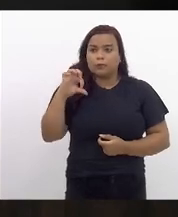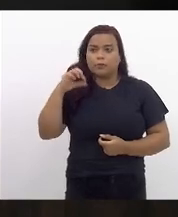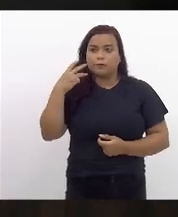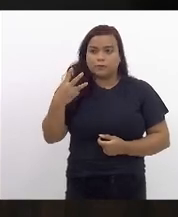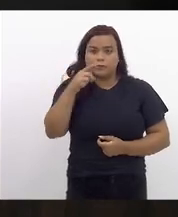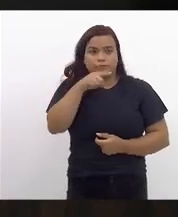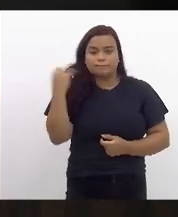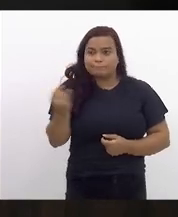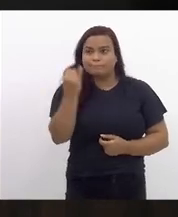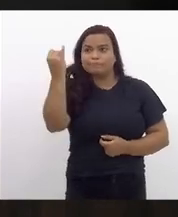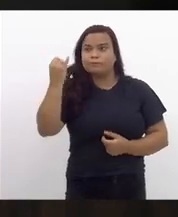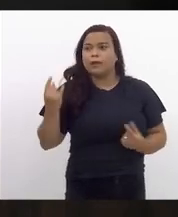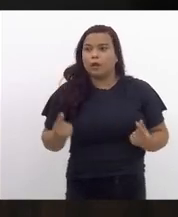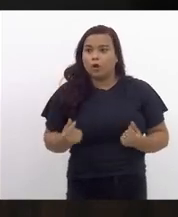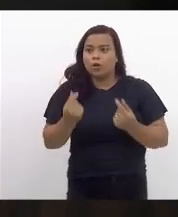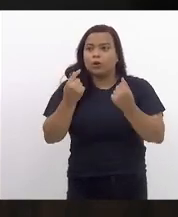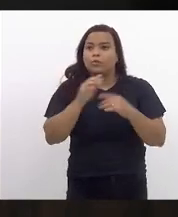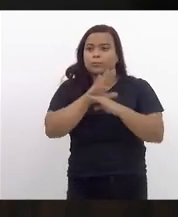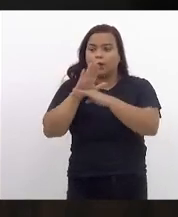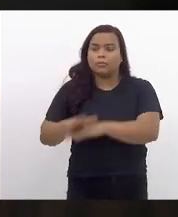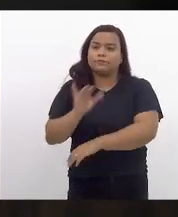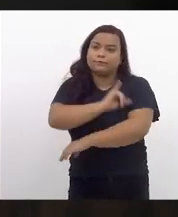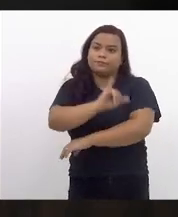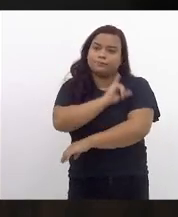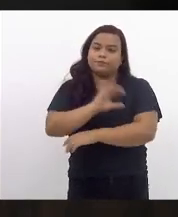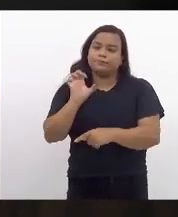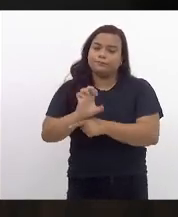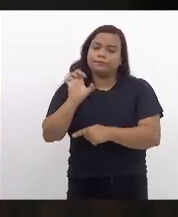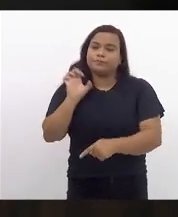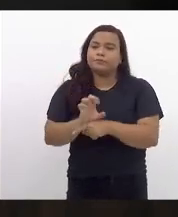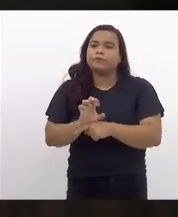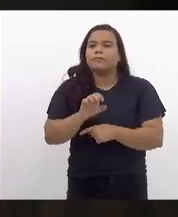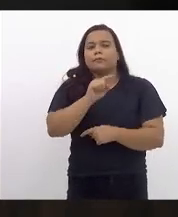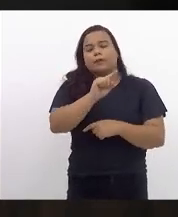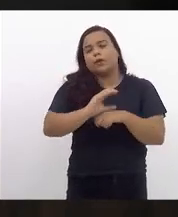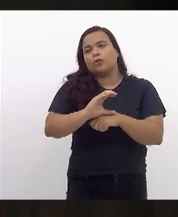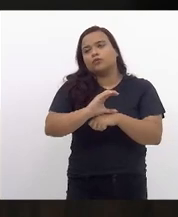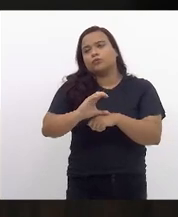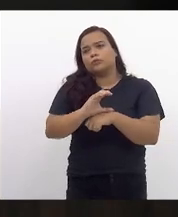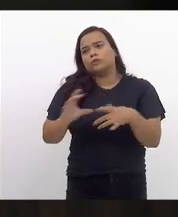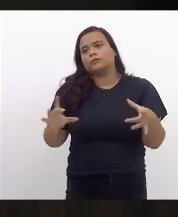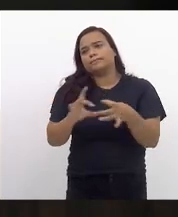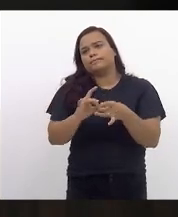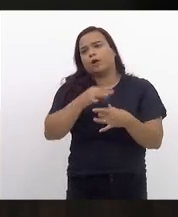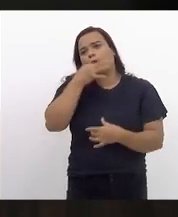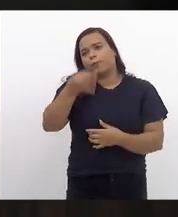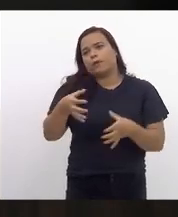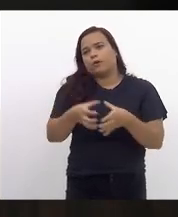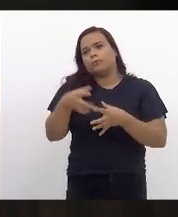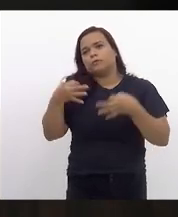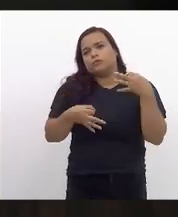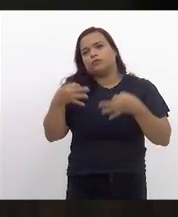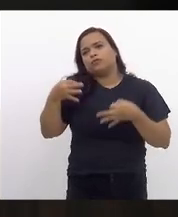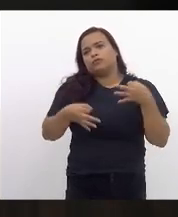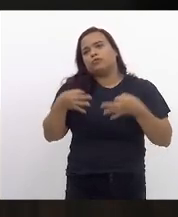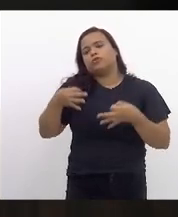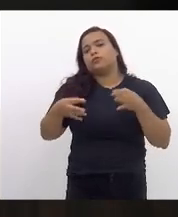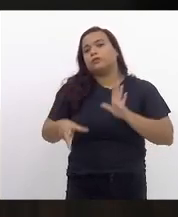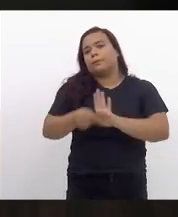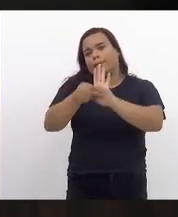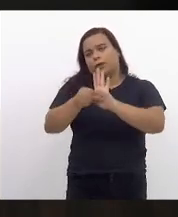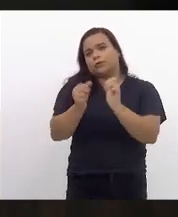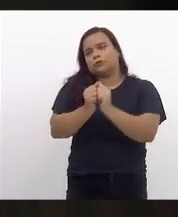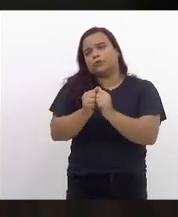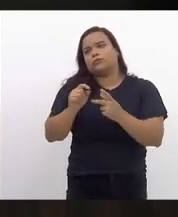do Estado do Rio de Janeiro. Parecer da Comissão de Constituição e Justiça pela condicionalidade com emendas. De transporte, favorável. De economia, indústria e